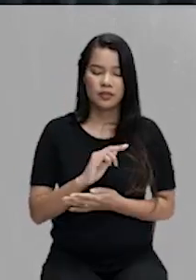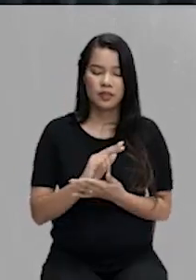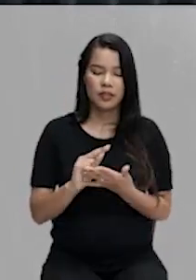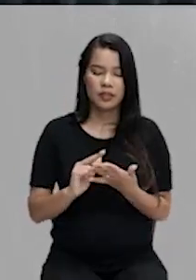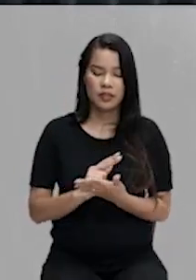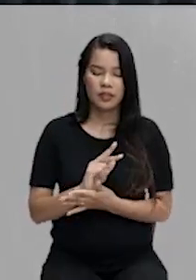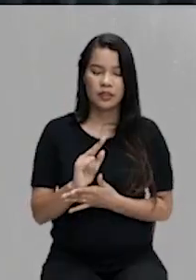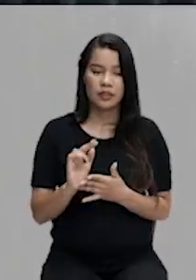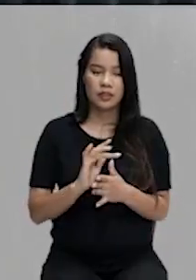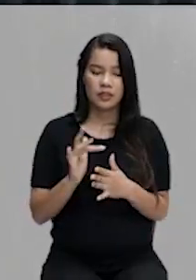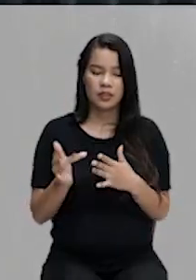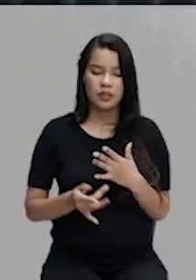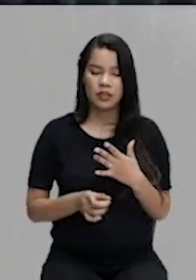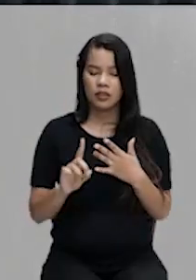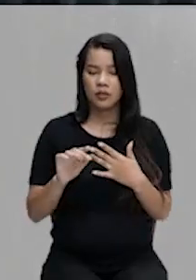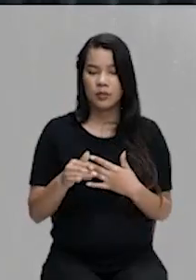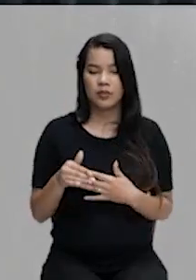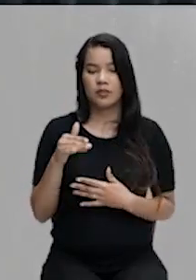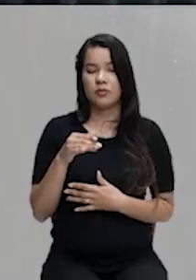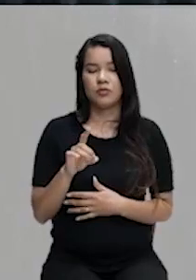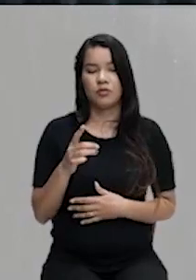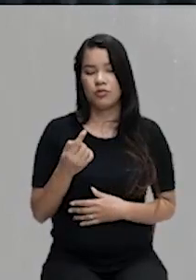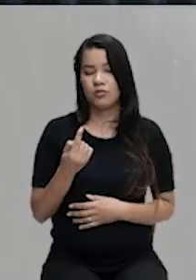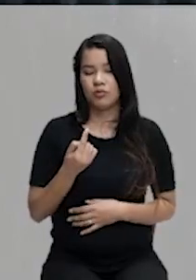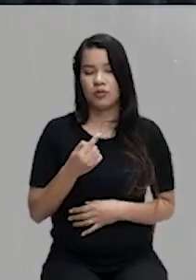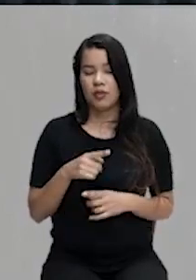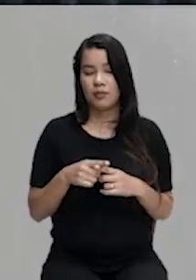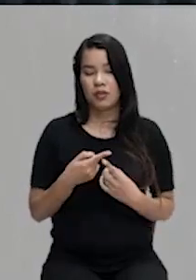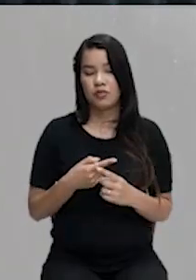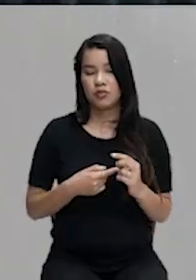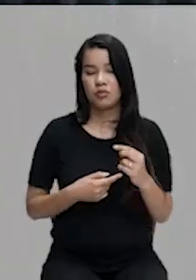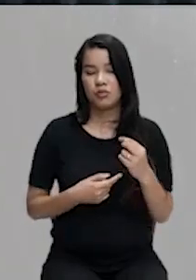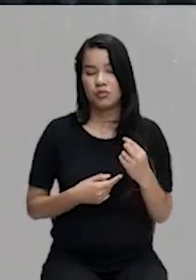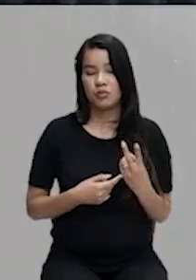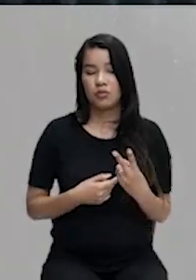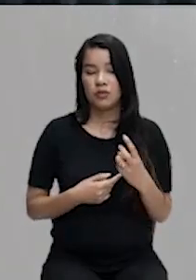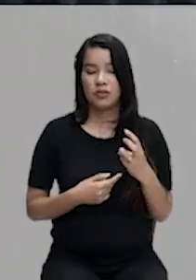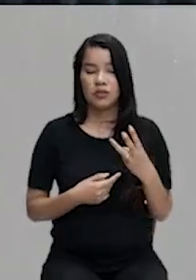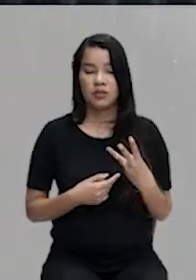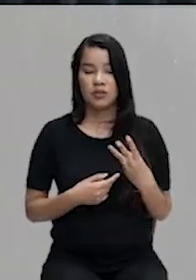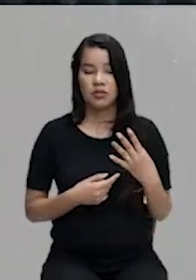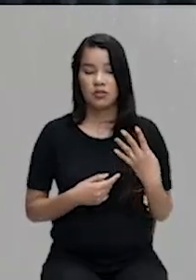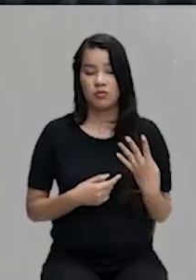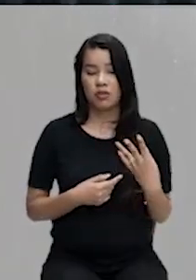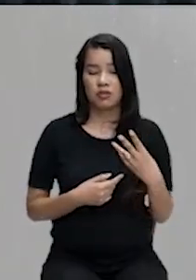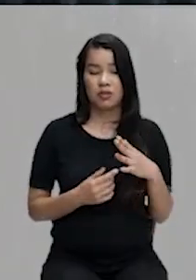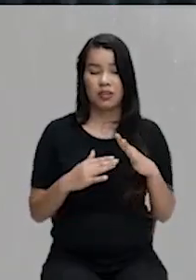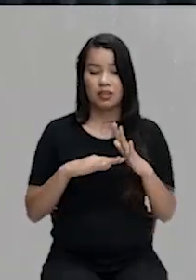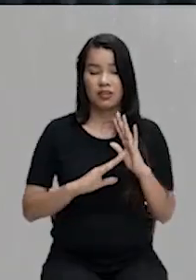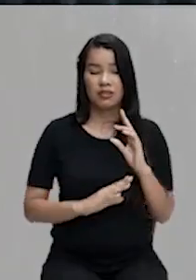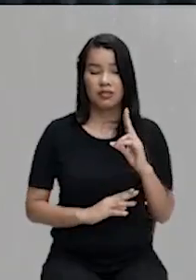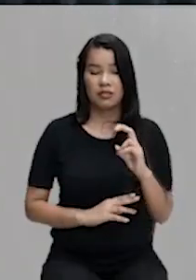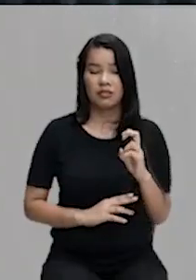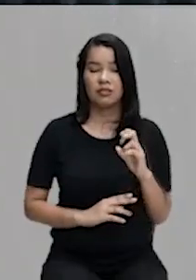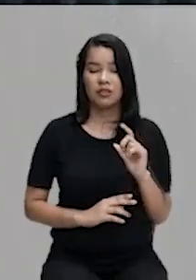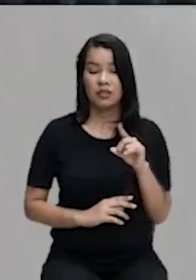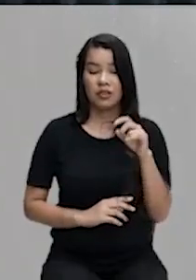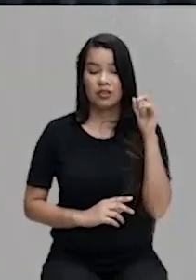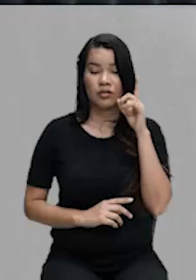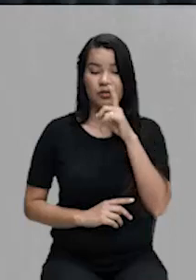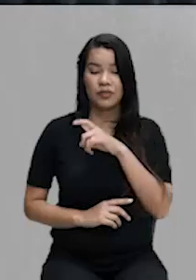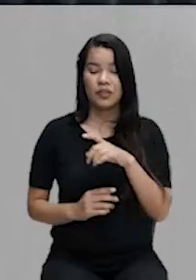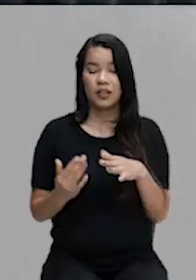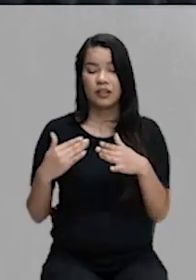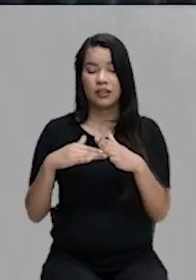não participam apenas de uma, participa de 2, de 3, às vezes de 4, de 5 redes, e fica aí difícil até de